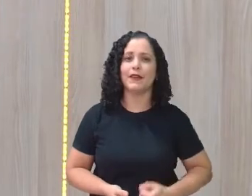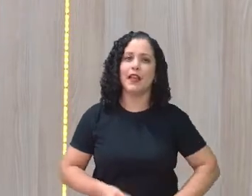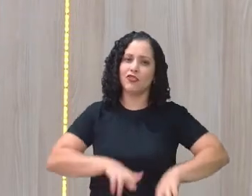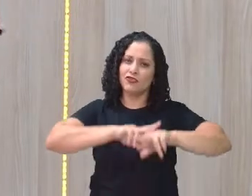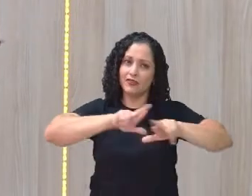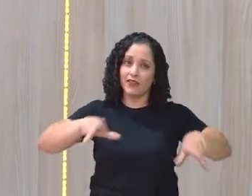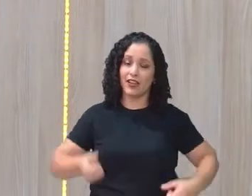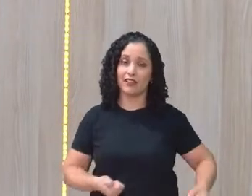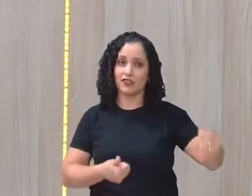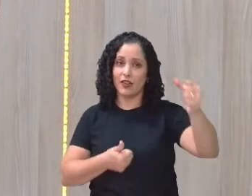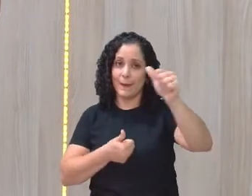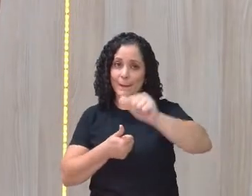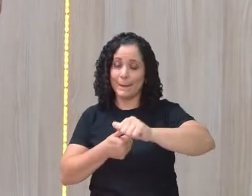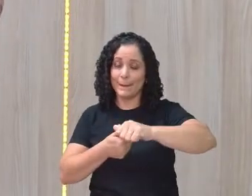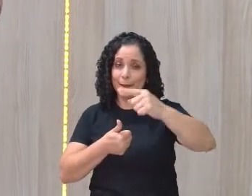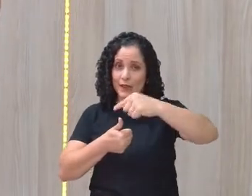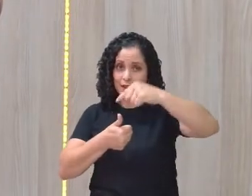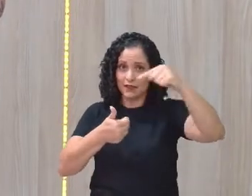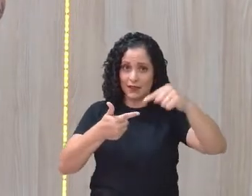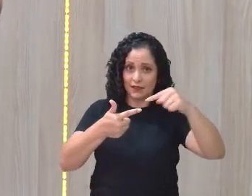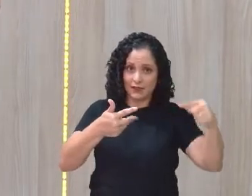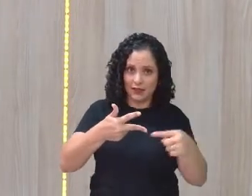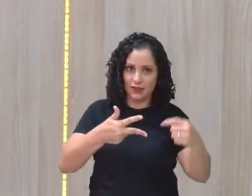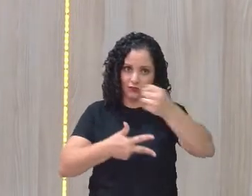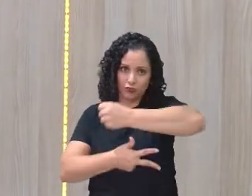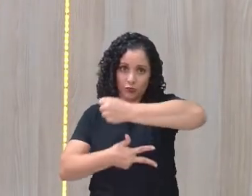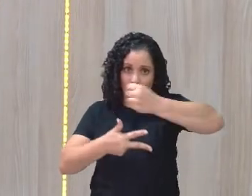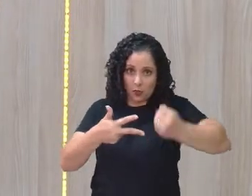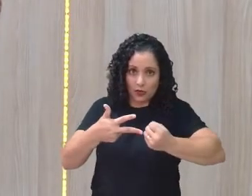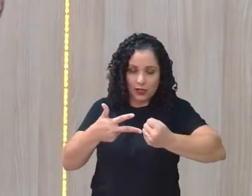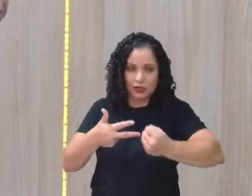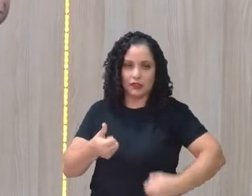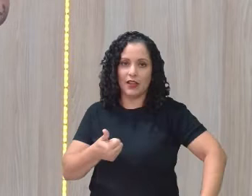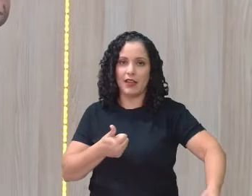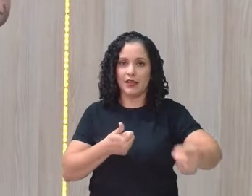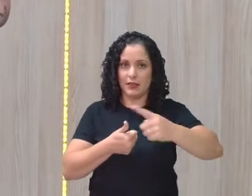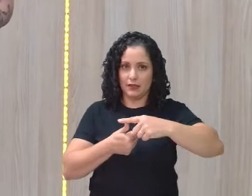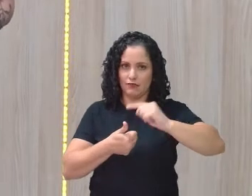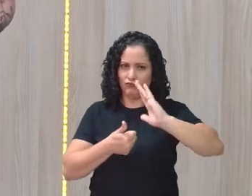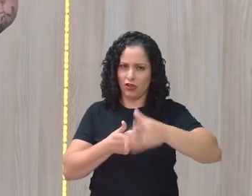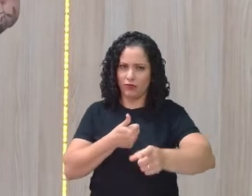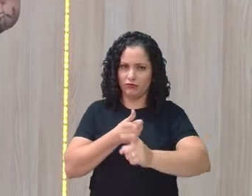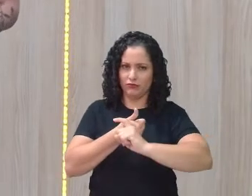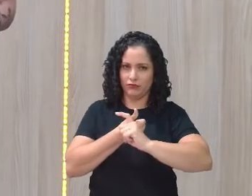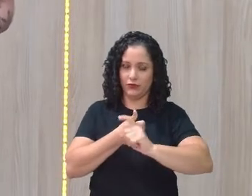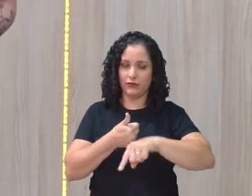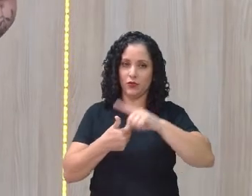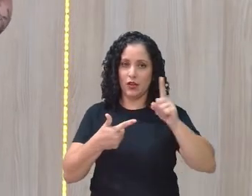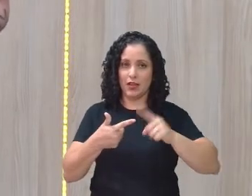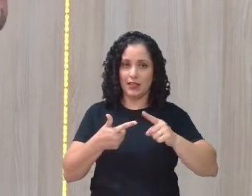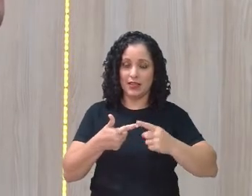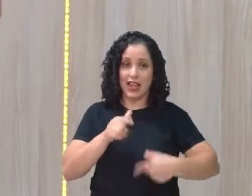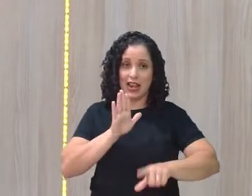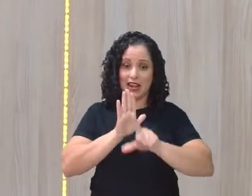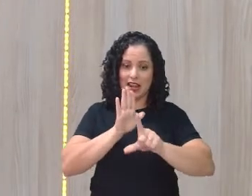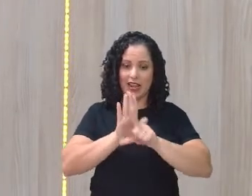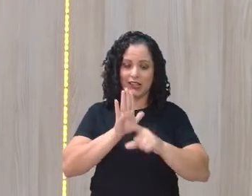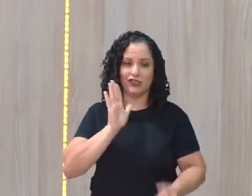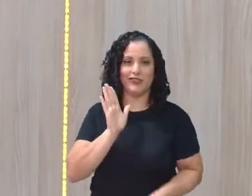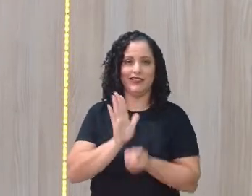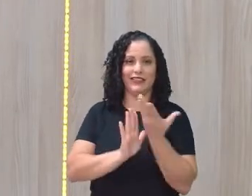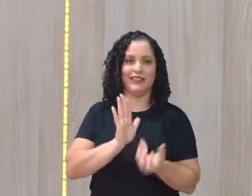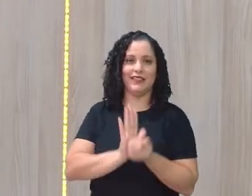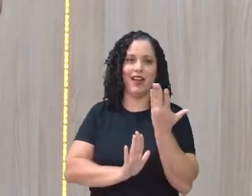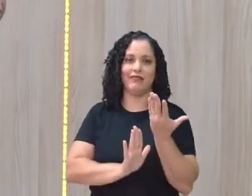desses três poderes que a gente tem. O legislativo, olha, responsável por criar, elaborar as